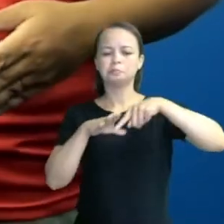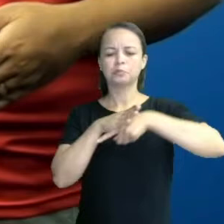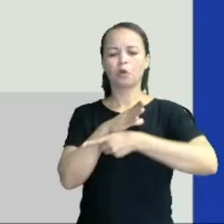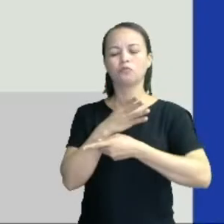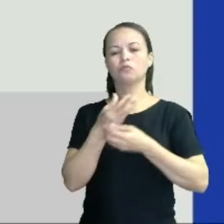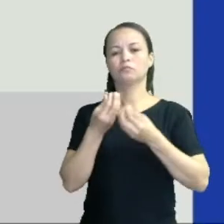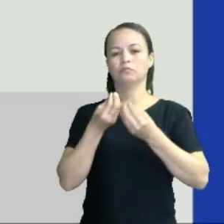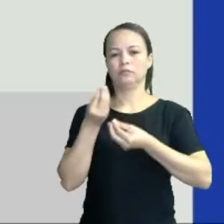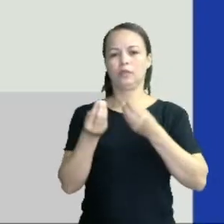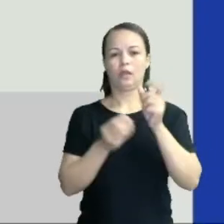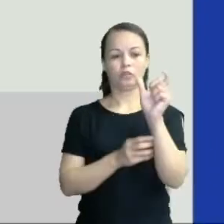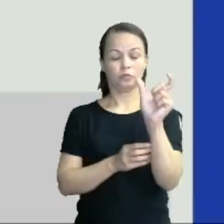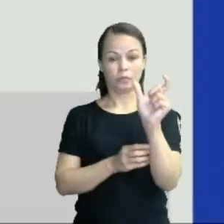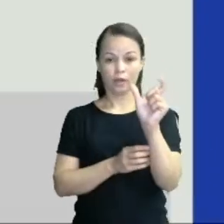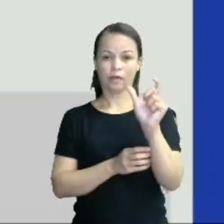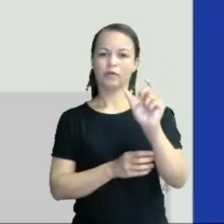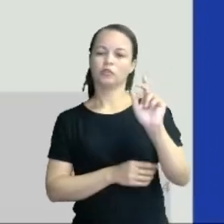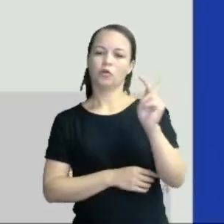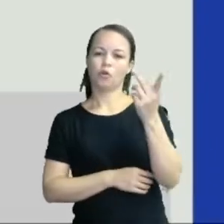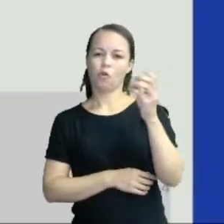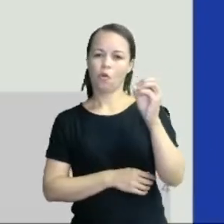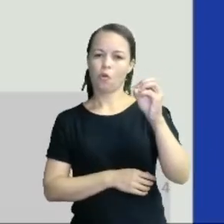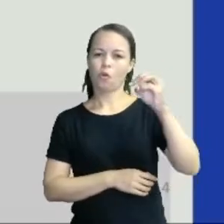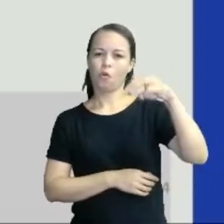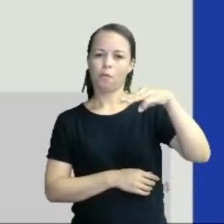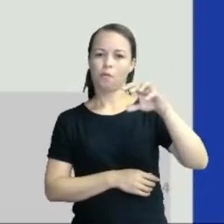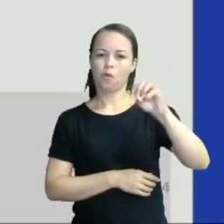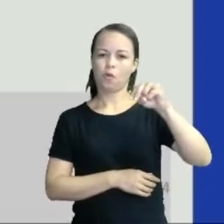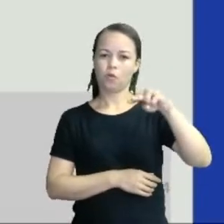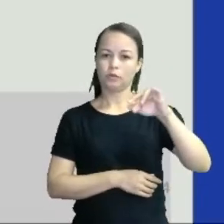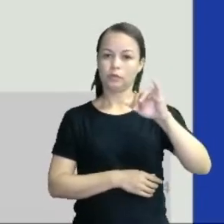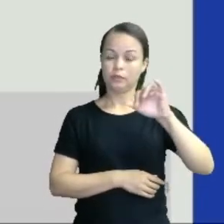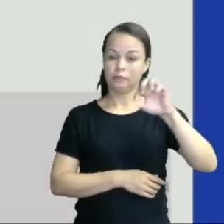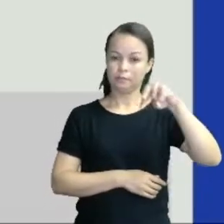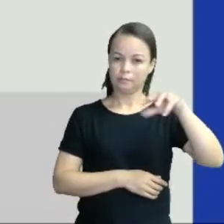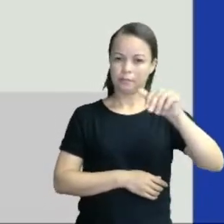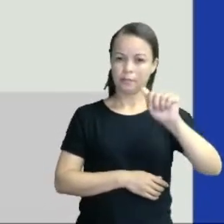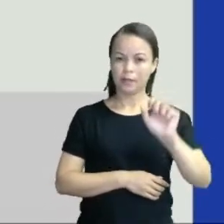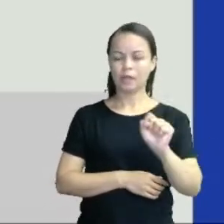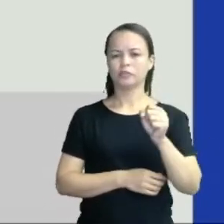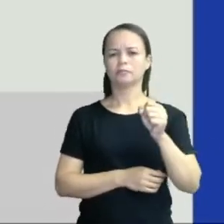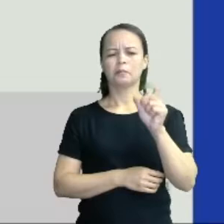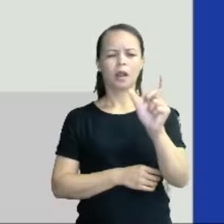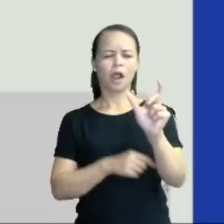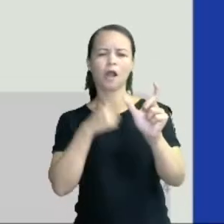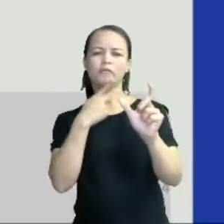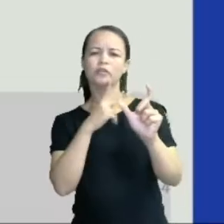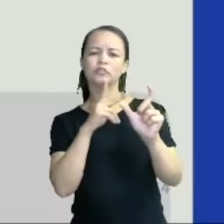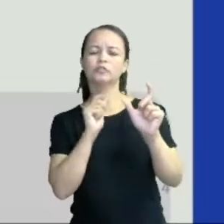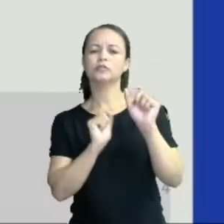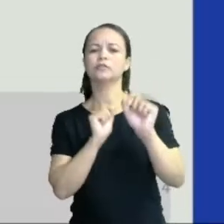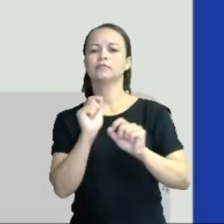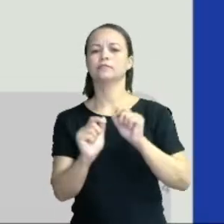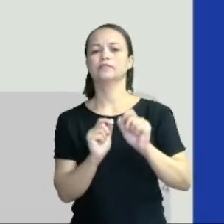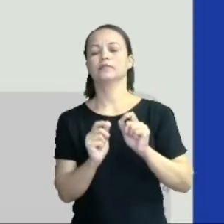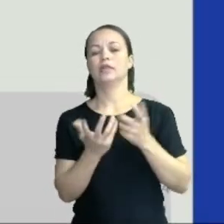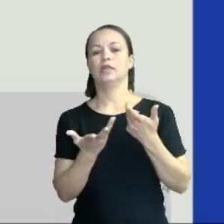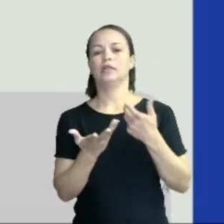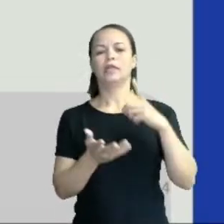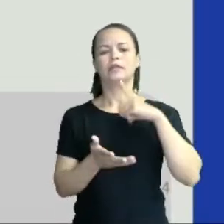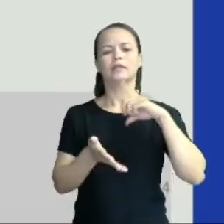as palavras homônimas. As palavras homônimas são aquelas que